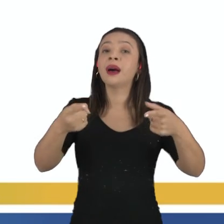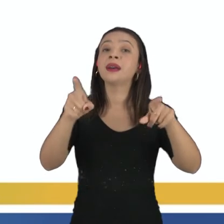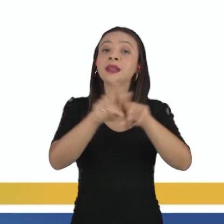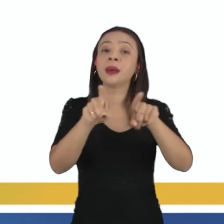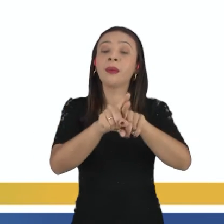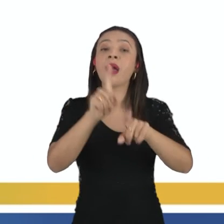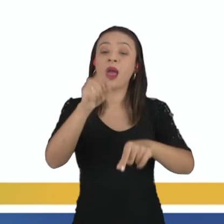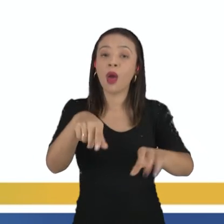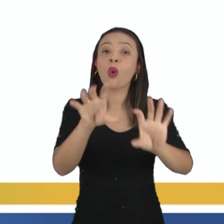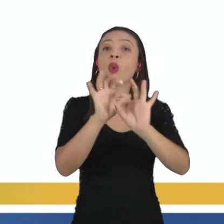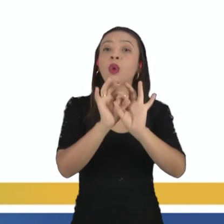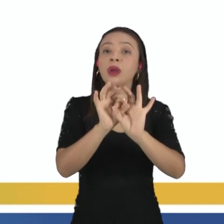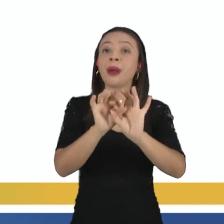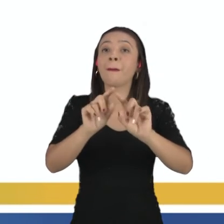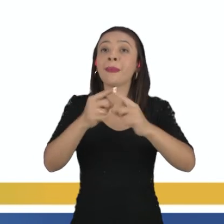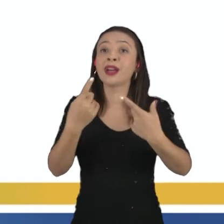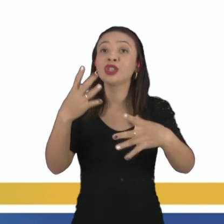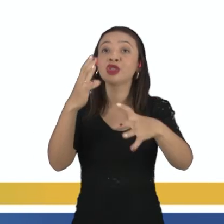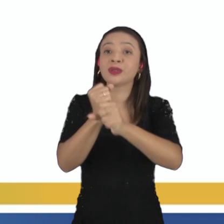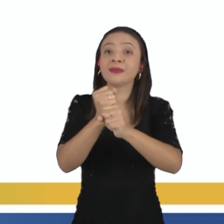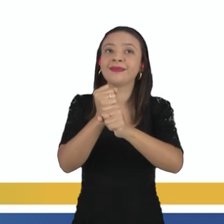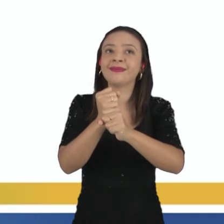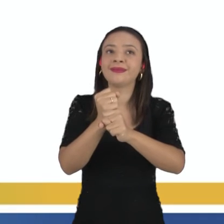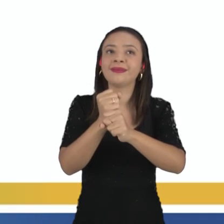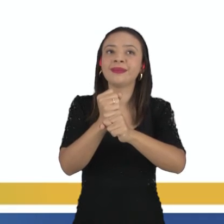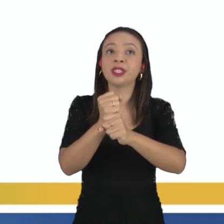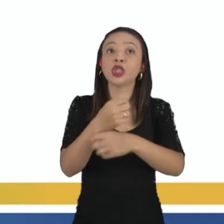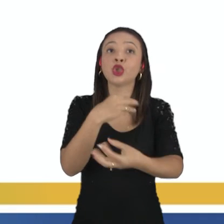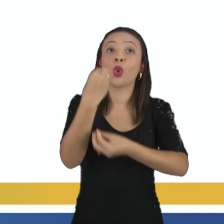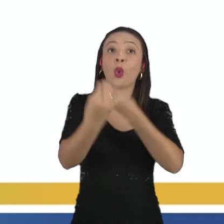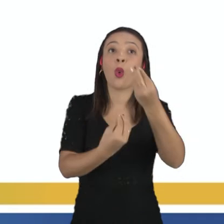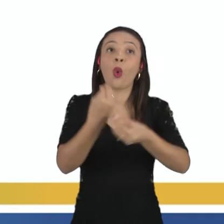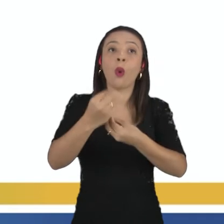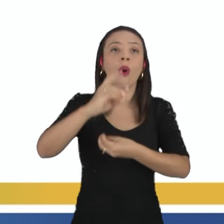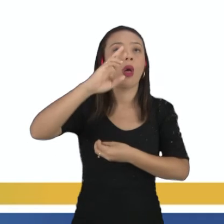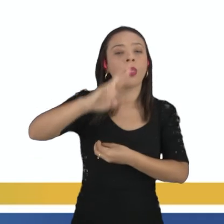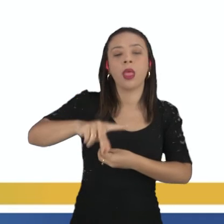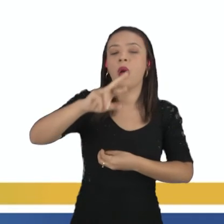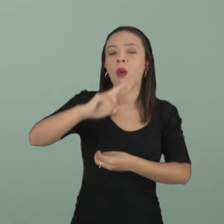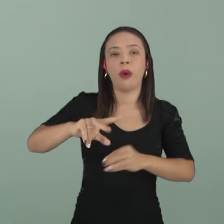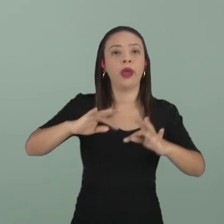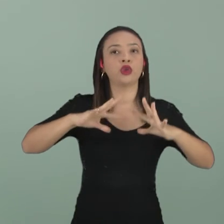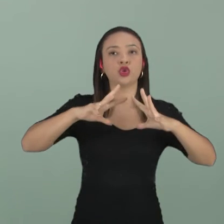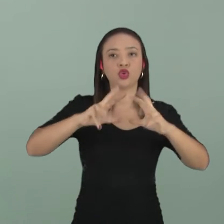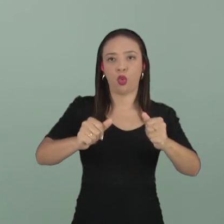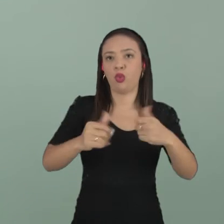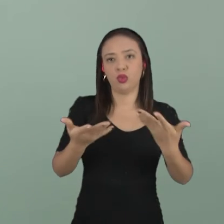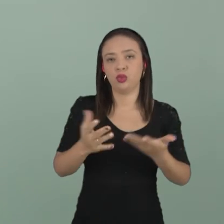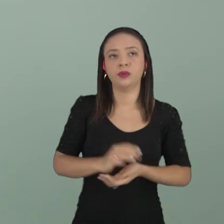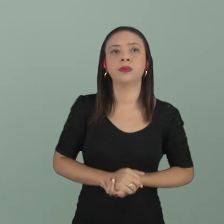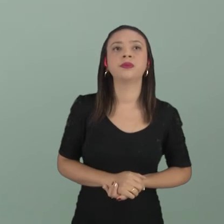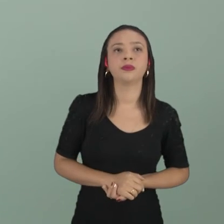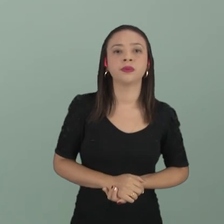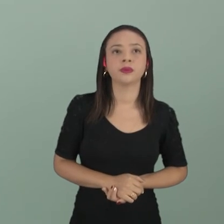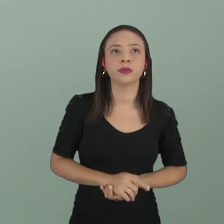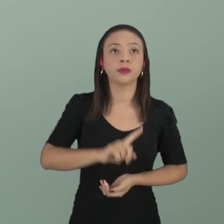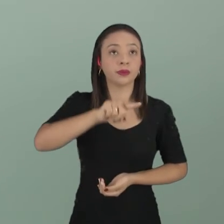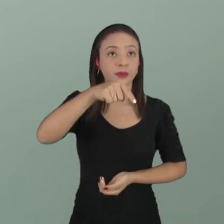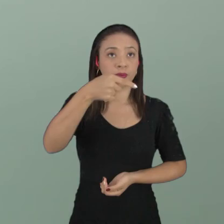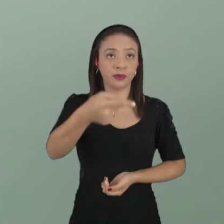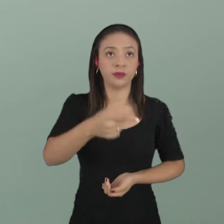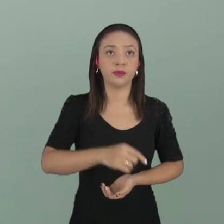de adição. E o como, nesse sentido aí, não é generalização. Ok?